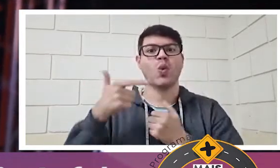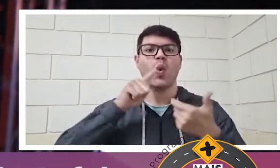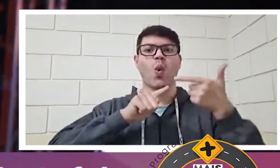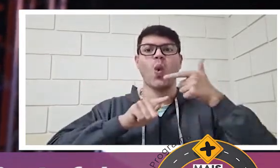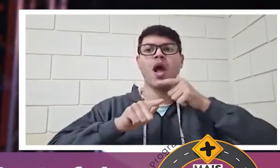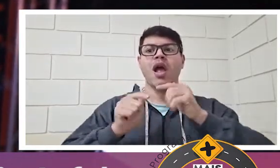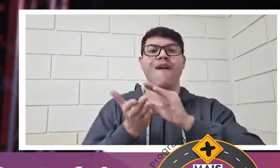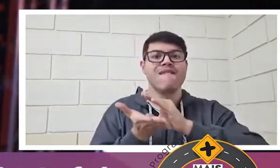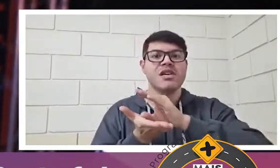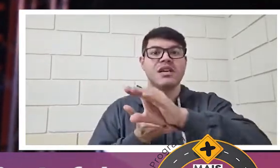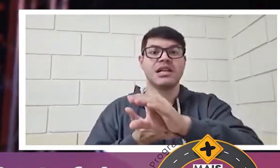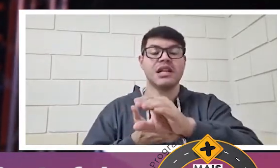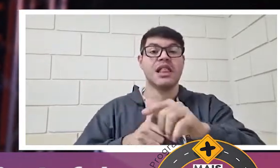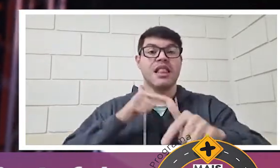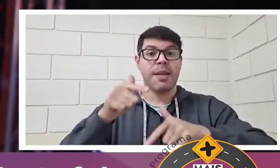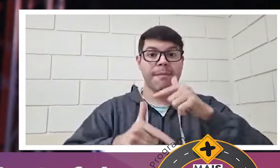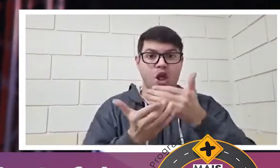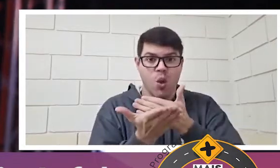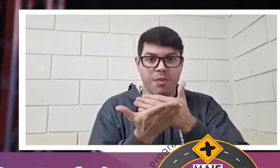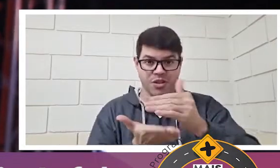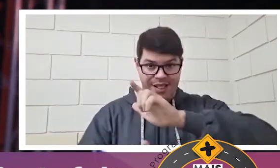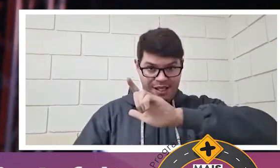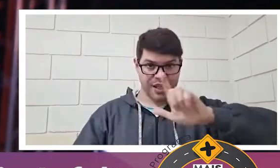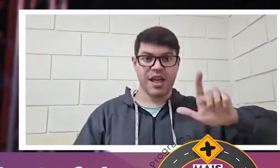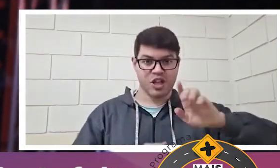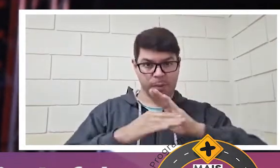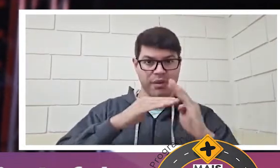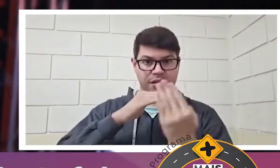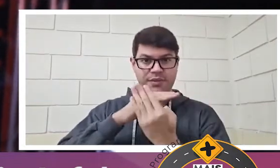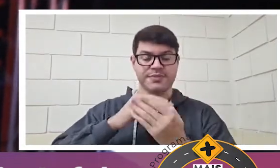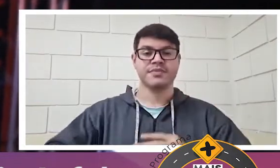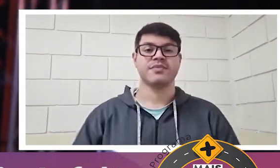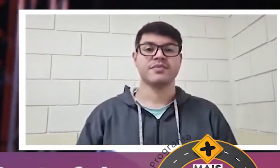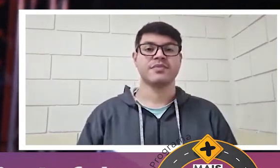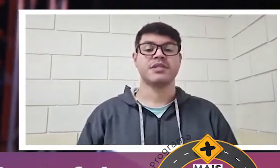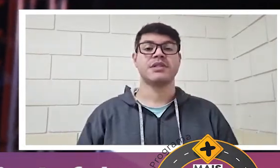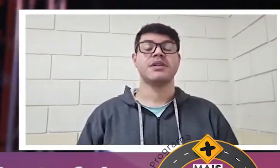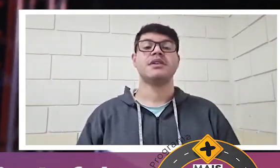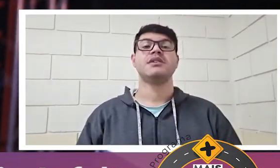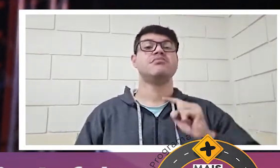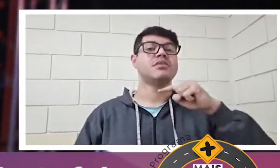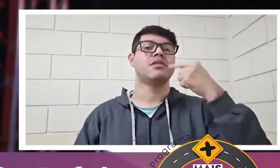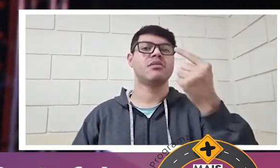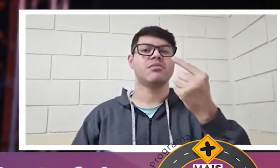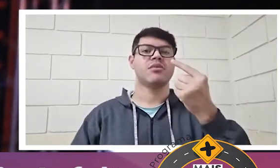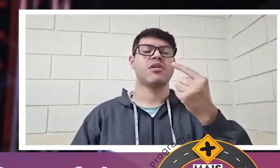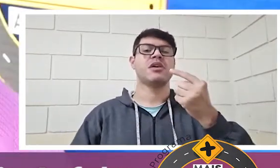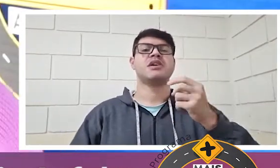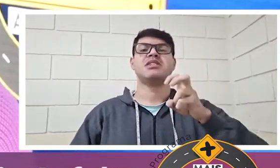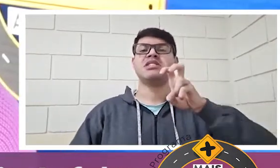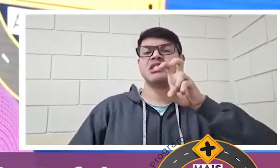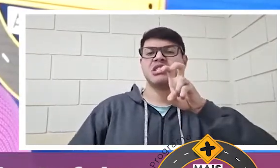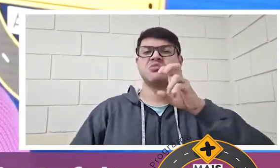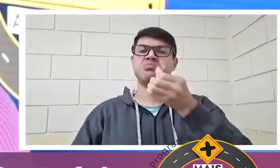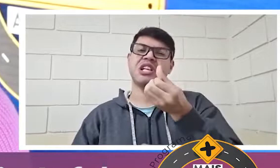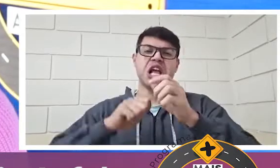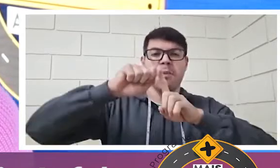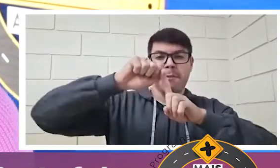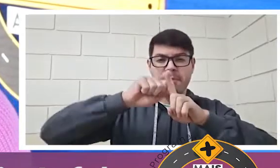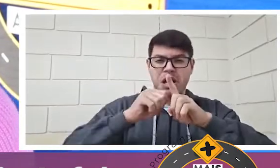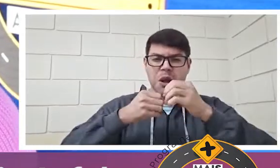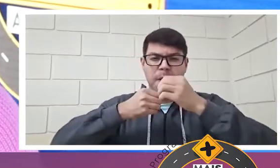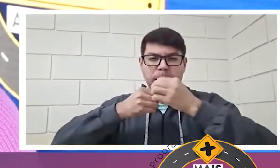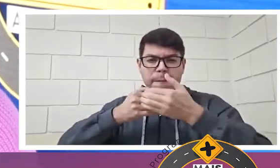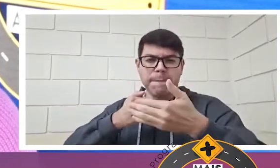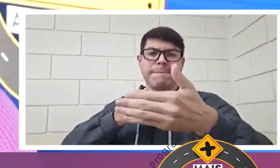e E aí prosseguiram durante cinco ou seis meses desse ano para contemplar todas as regiões do município durante o